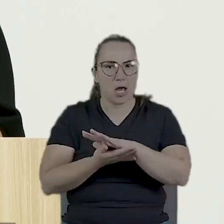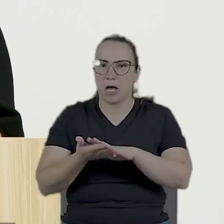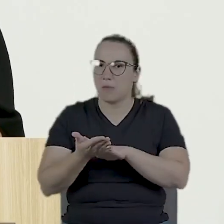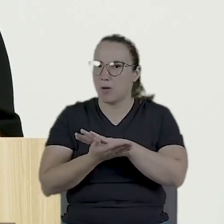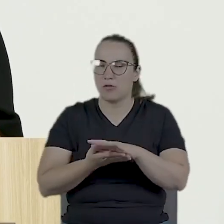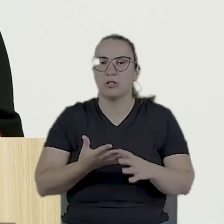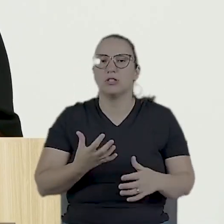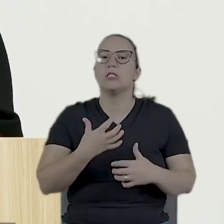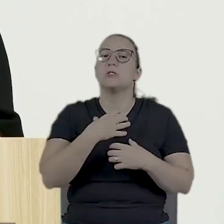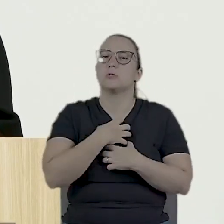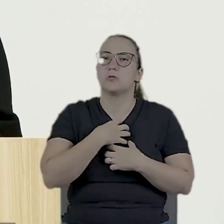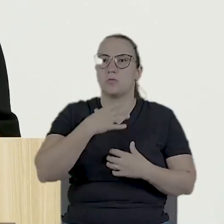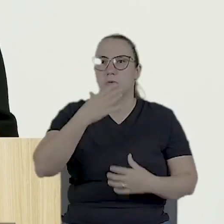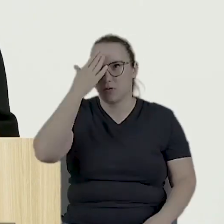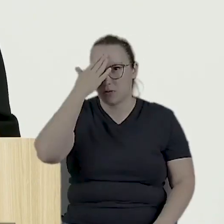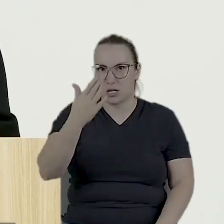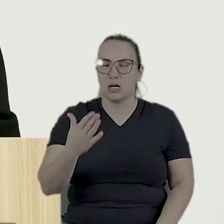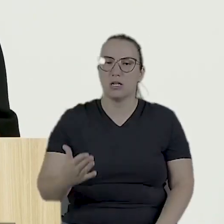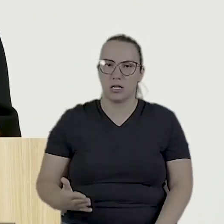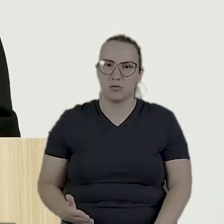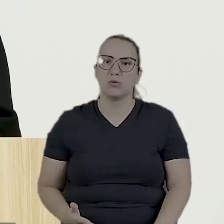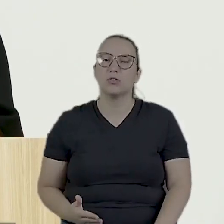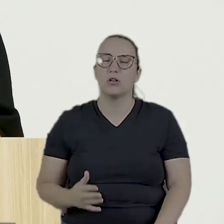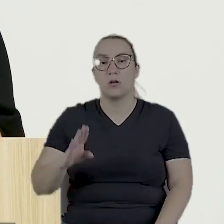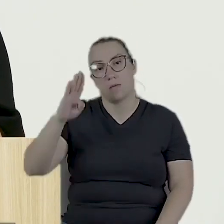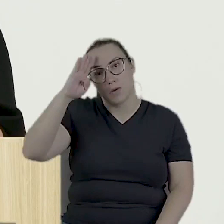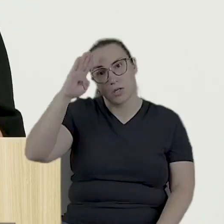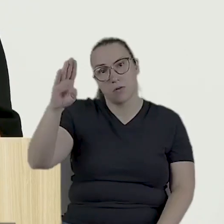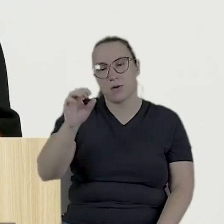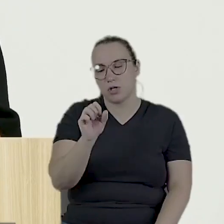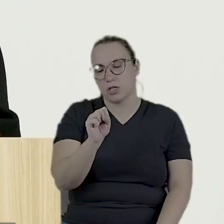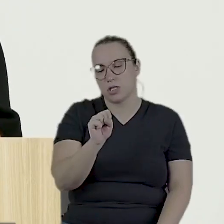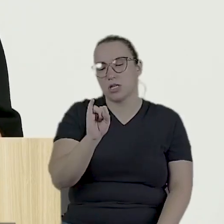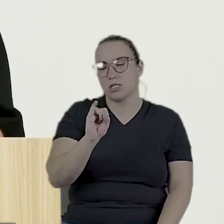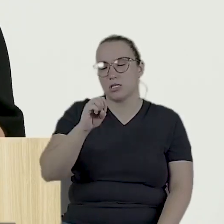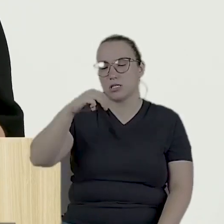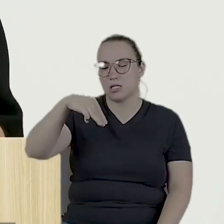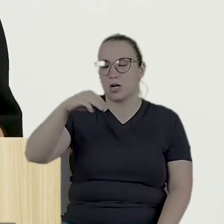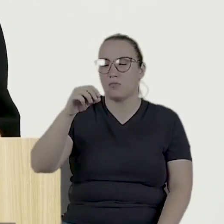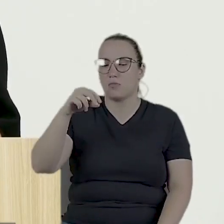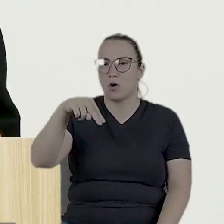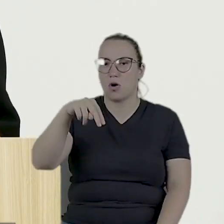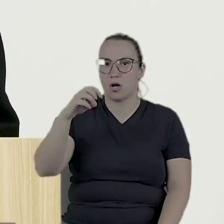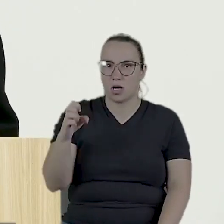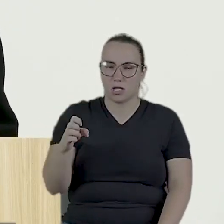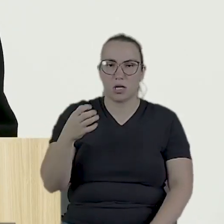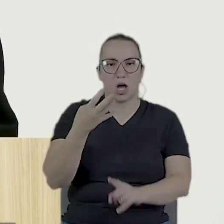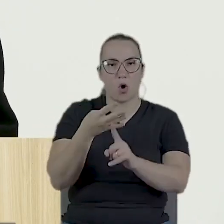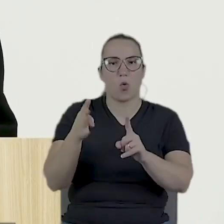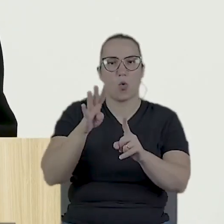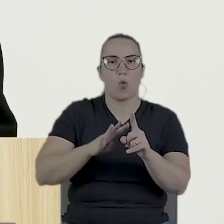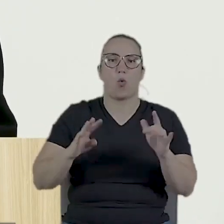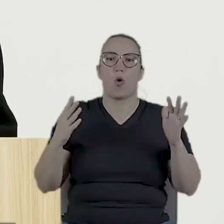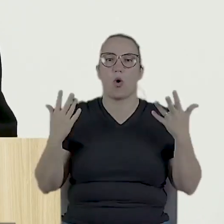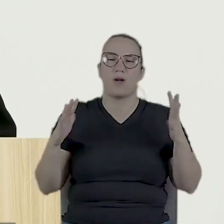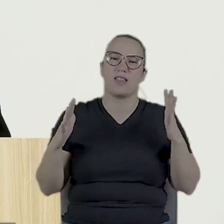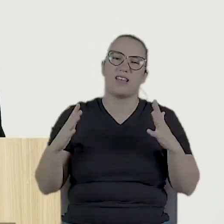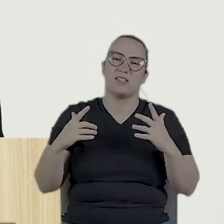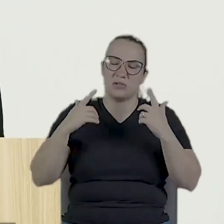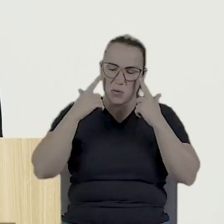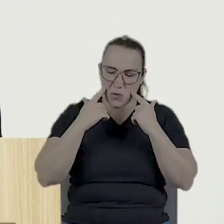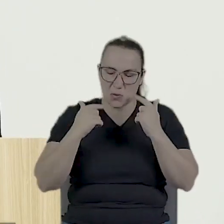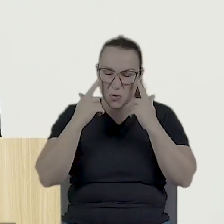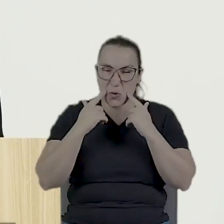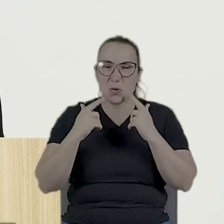gratidão, principalmente pela Simone, que hoje está sendo homenageada. Pude chorar, eu acho que em todas